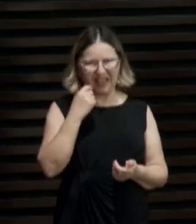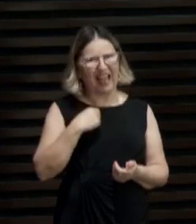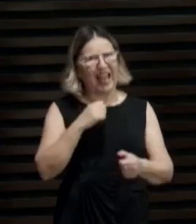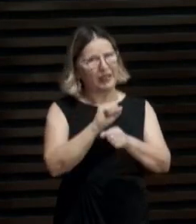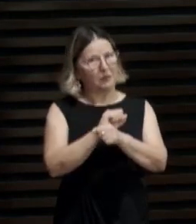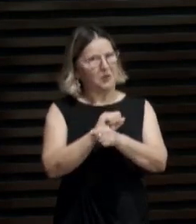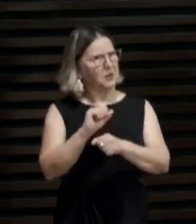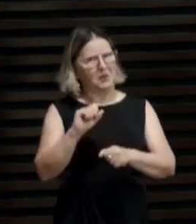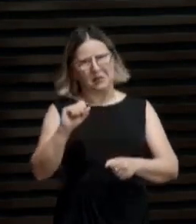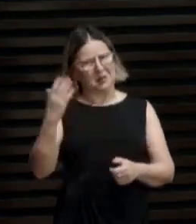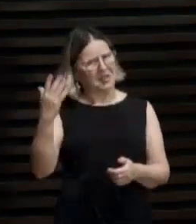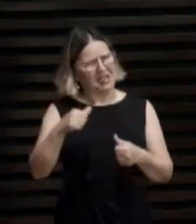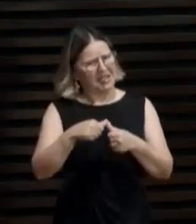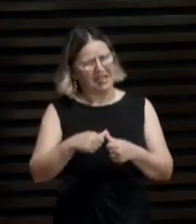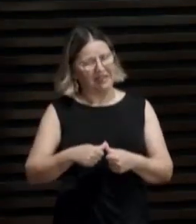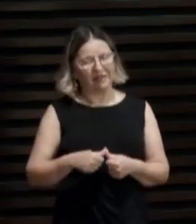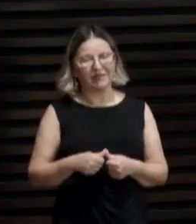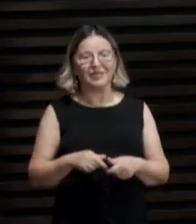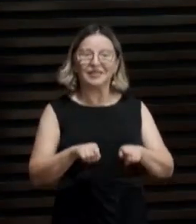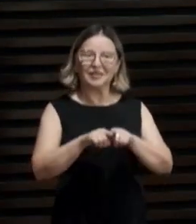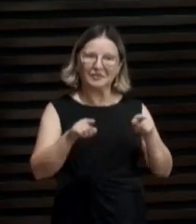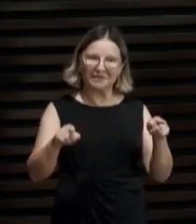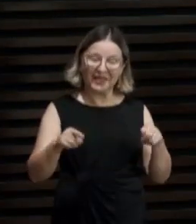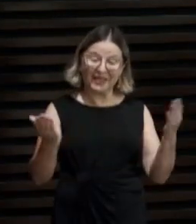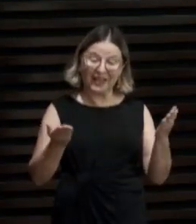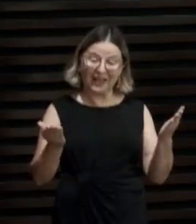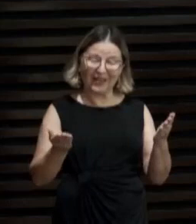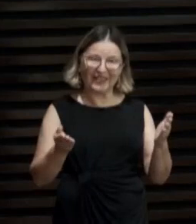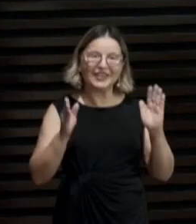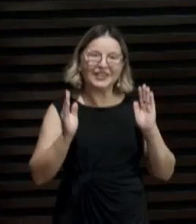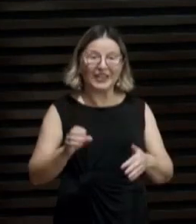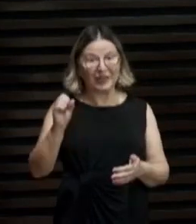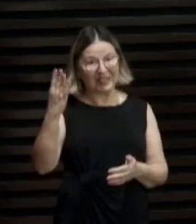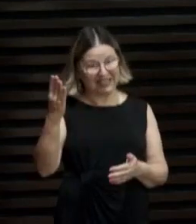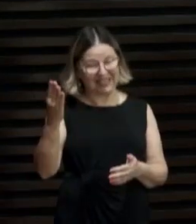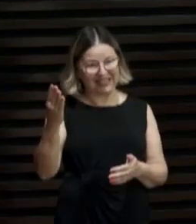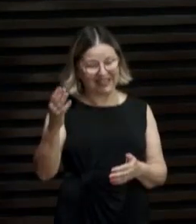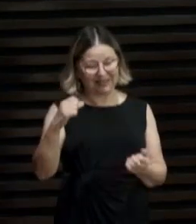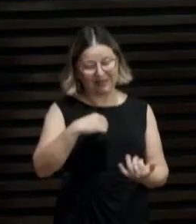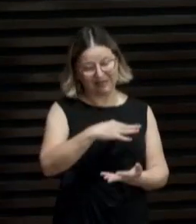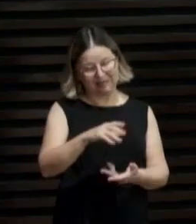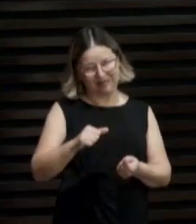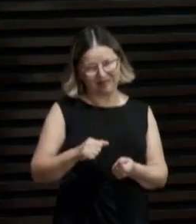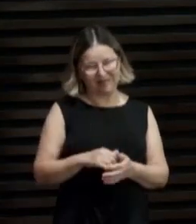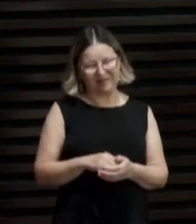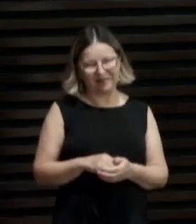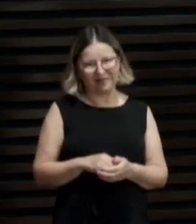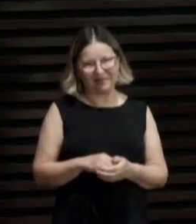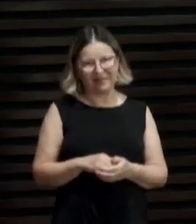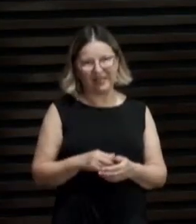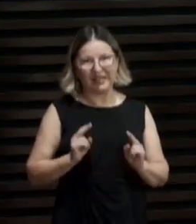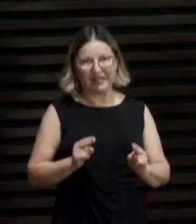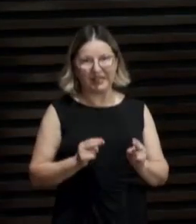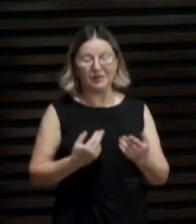chegue a isso. Porém, isso já está hoje vigente em nossas vidas, sendo oferecido para nós todos